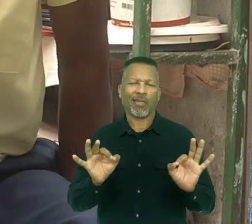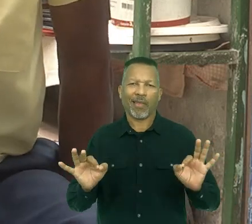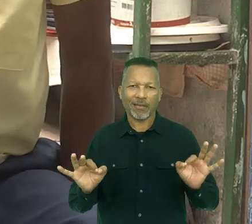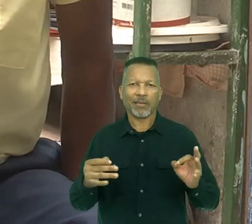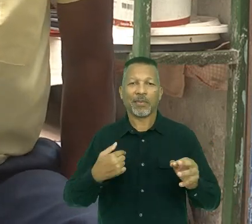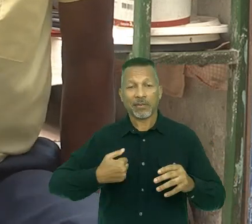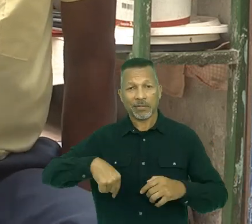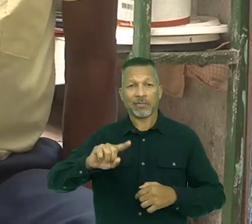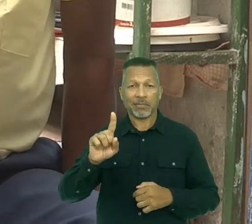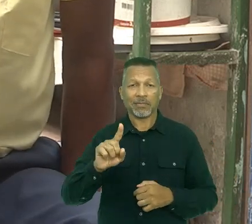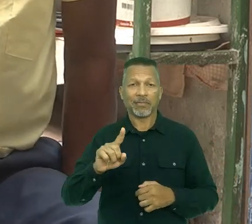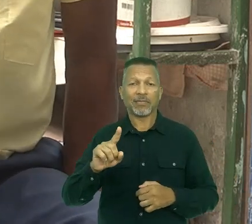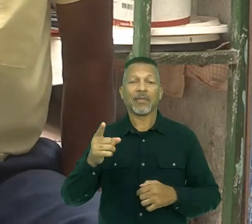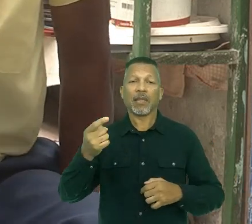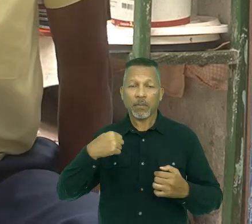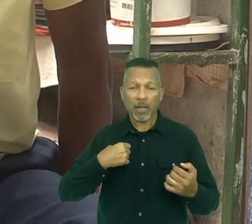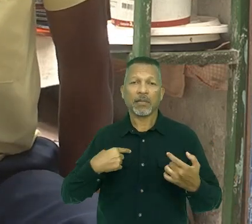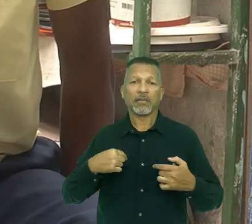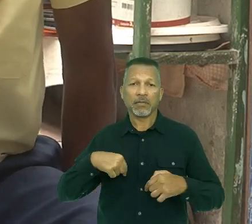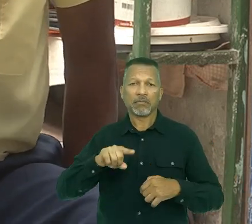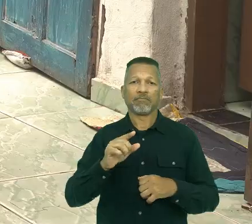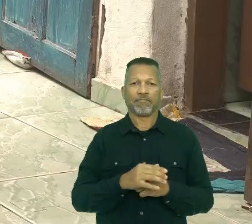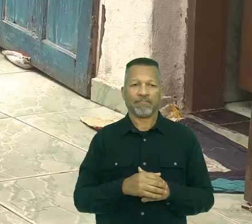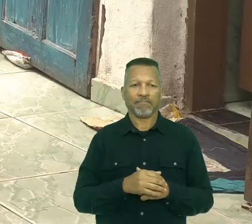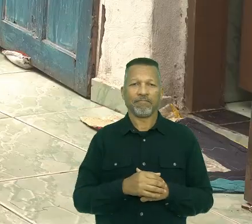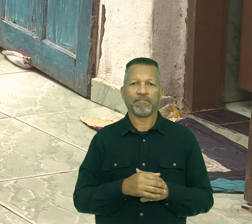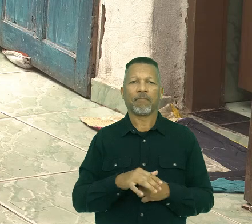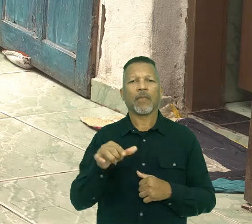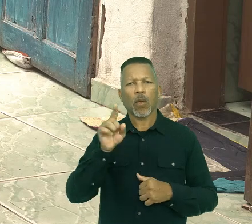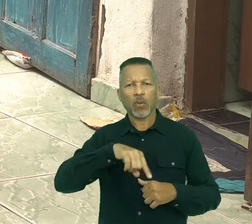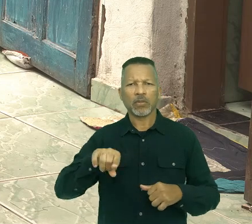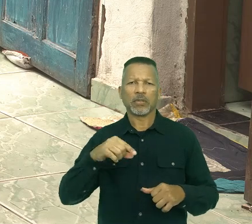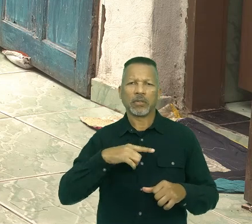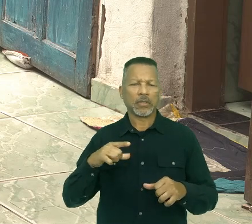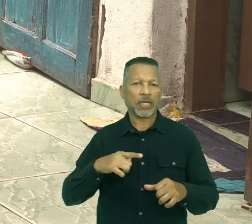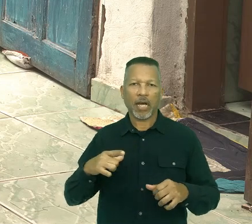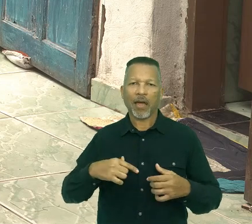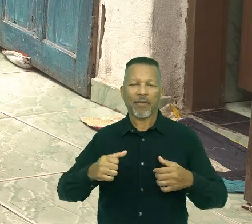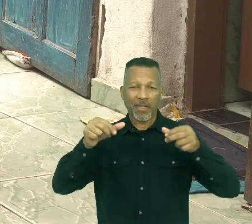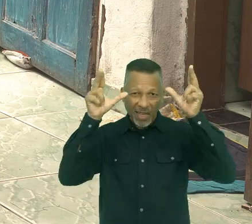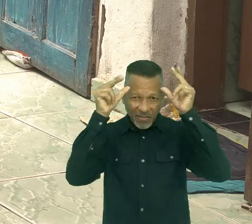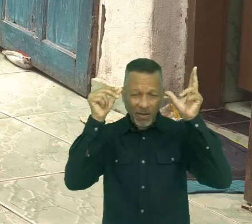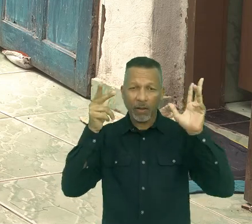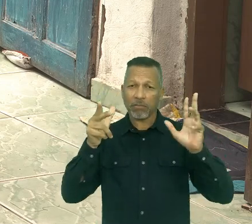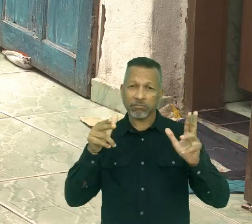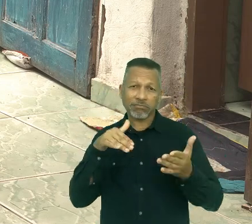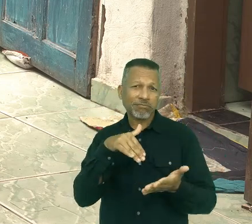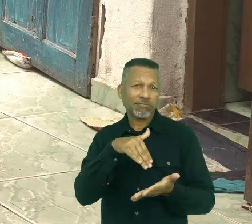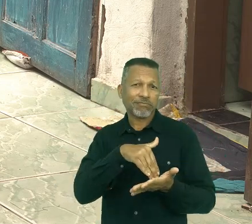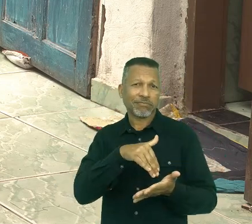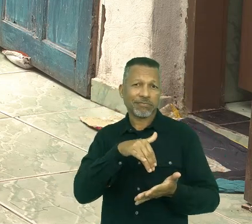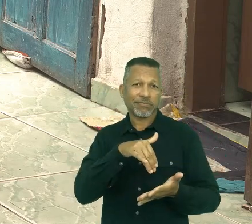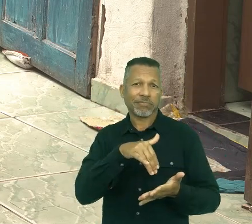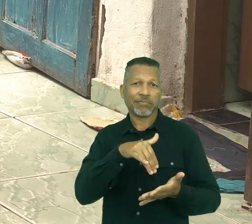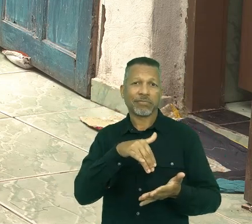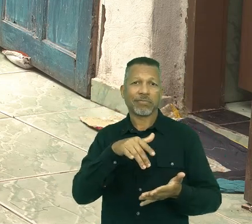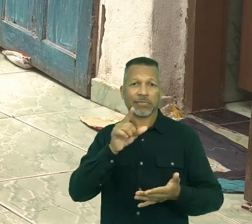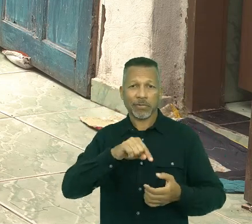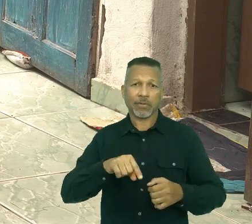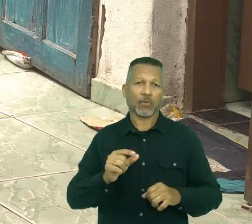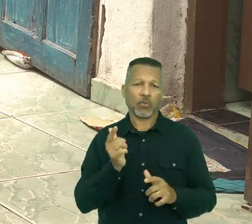ir, para nós festejar lá na sua Rosário. Nós ia todo mundo a cavalo, a pé, e nós varava